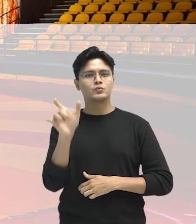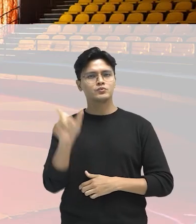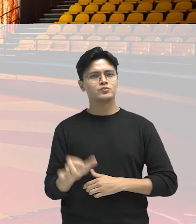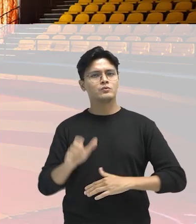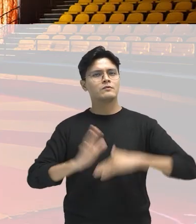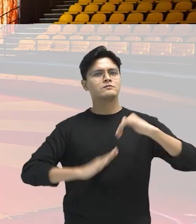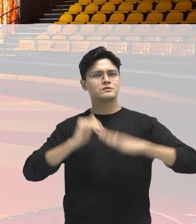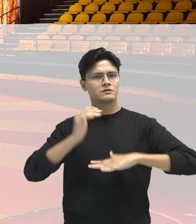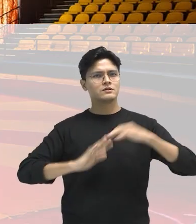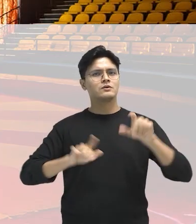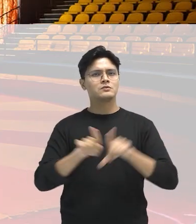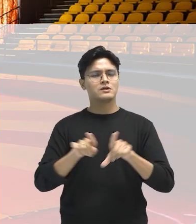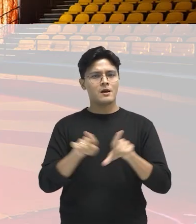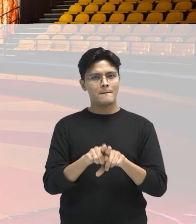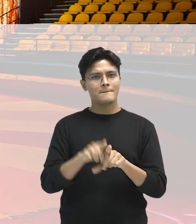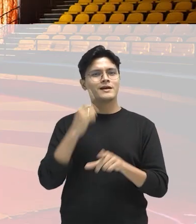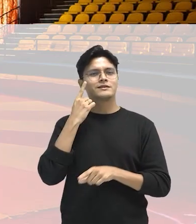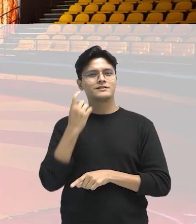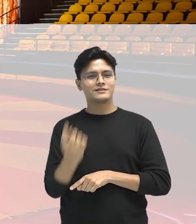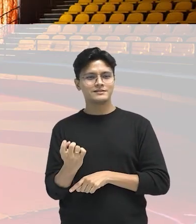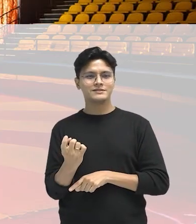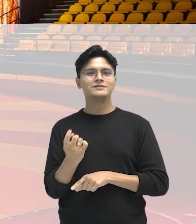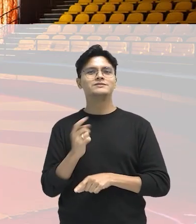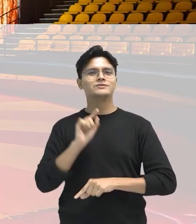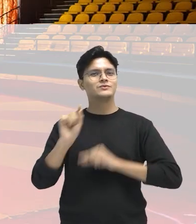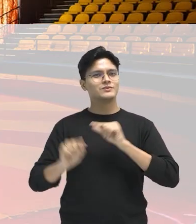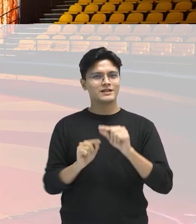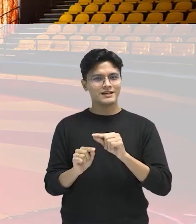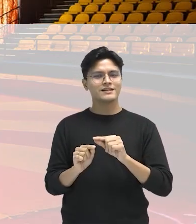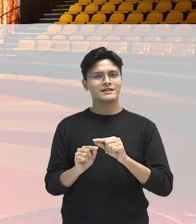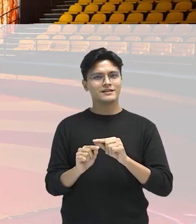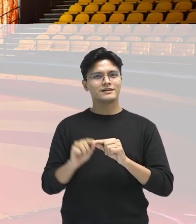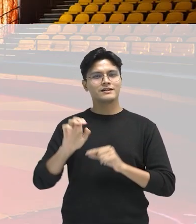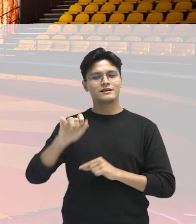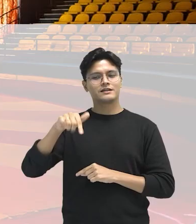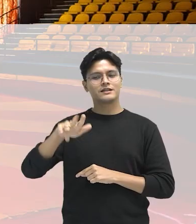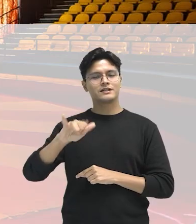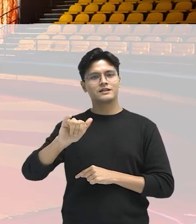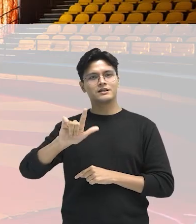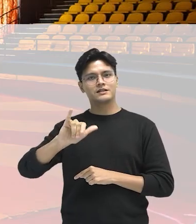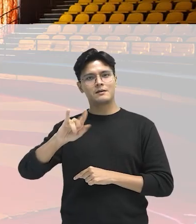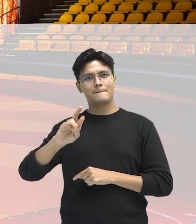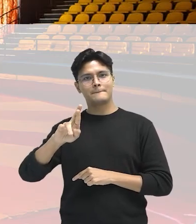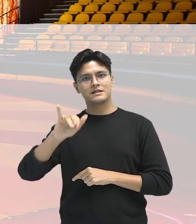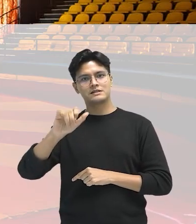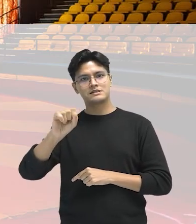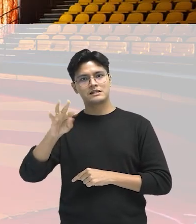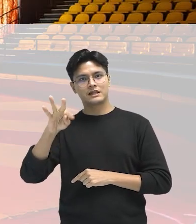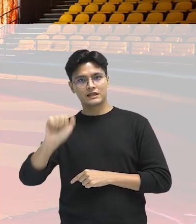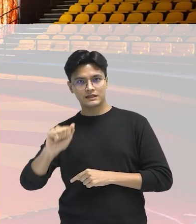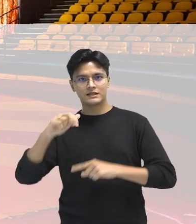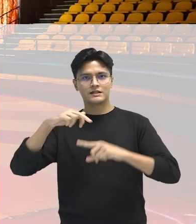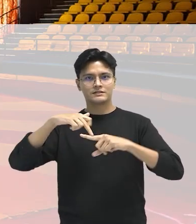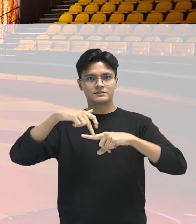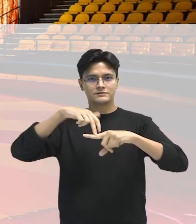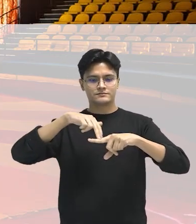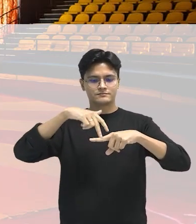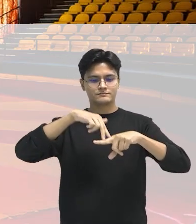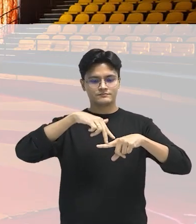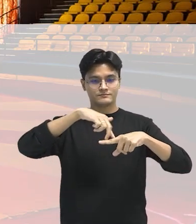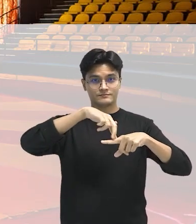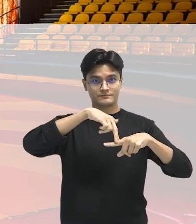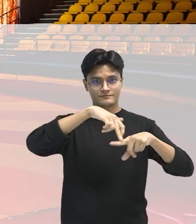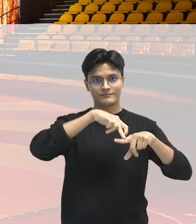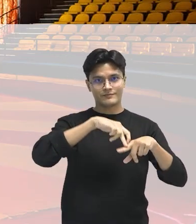que é muito interessante e que eu gosto bastante são os equilibristas. Equilibristas faz o